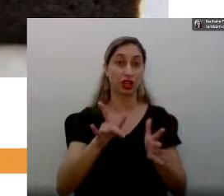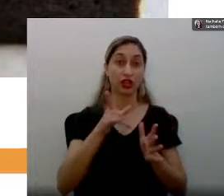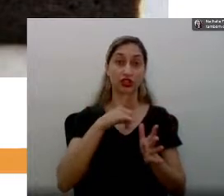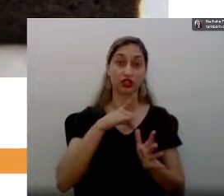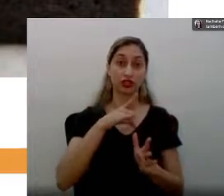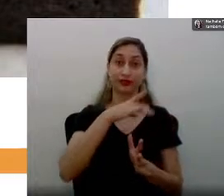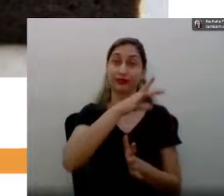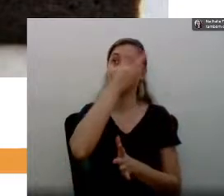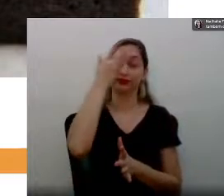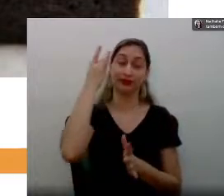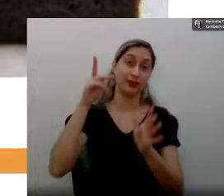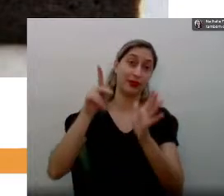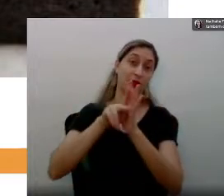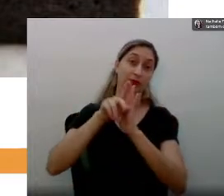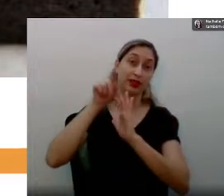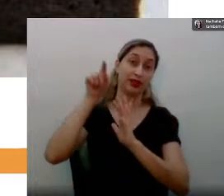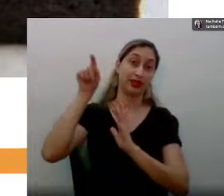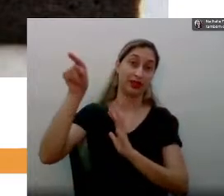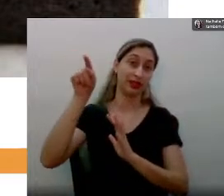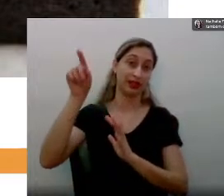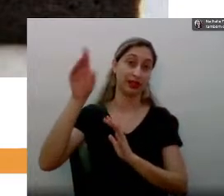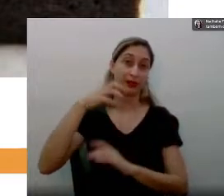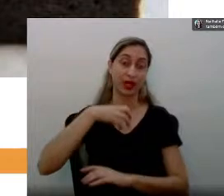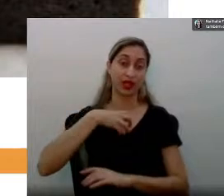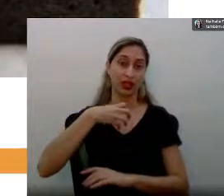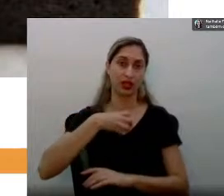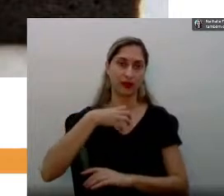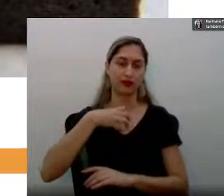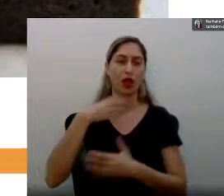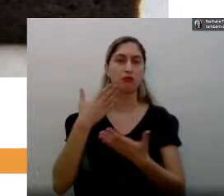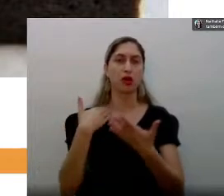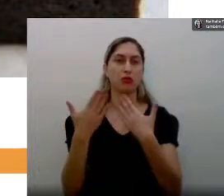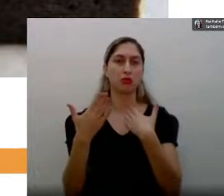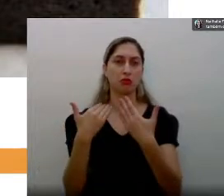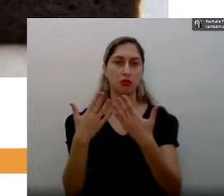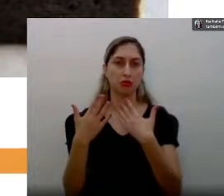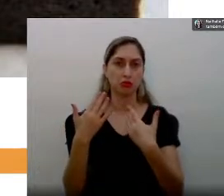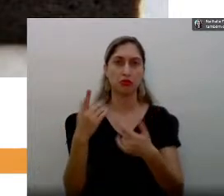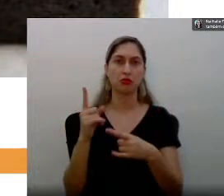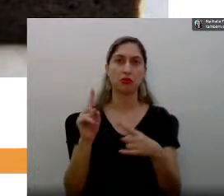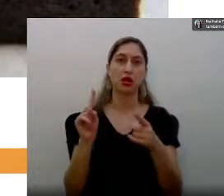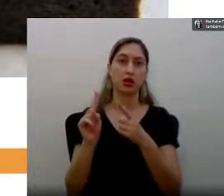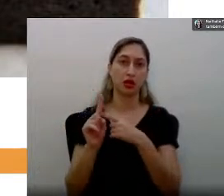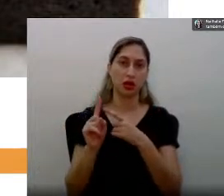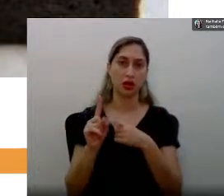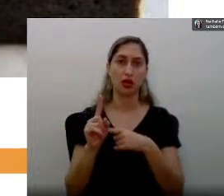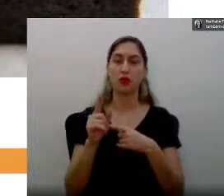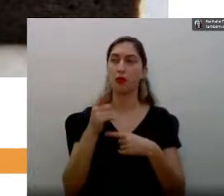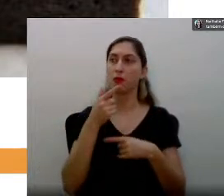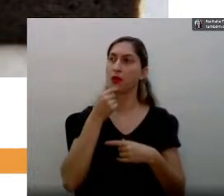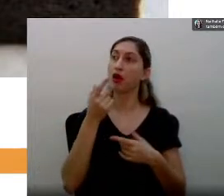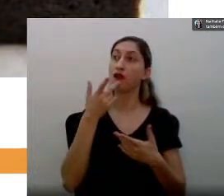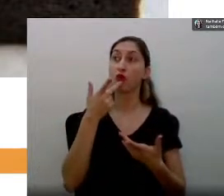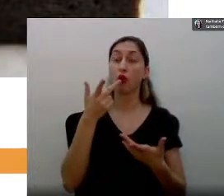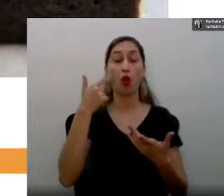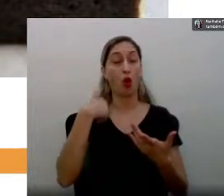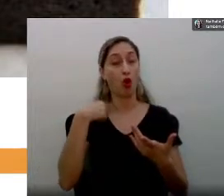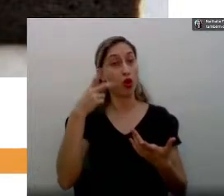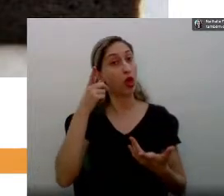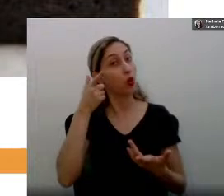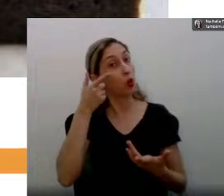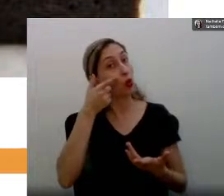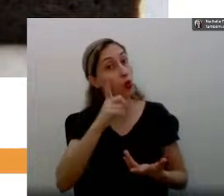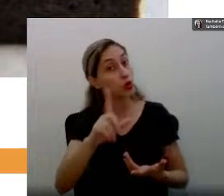ele se corresponde com Ciclope e fala assim ó eu acho eu consigo achar esse meteorito aqui porque eu vi ele carrinho então